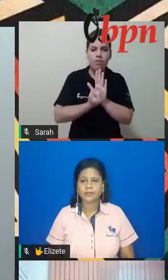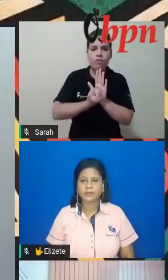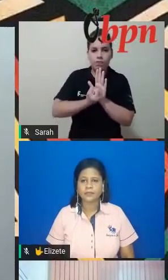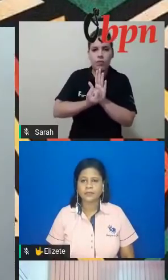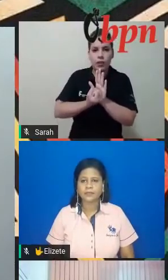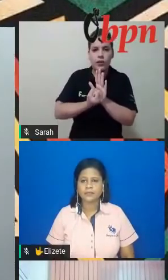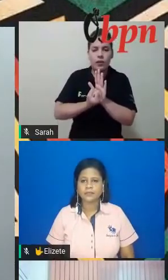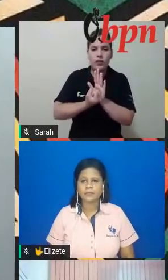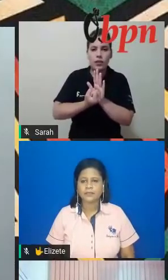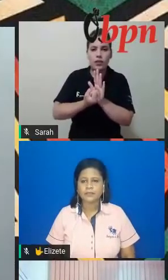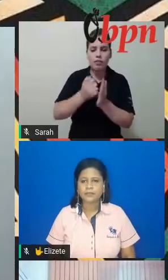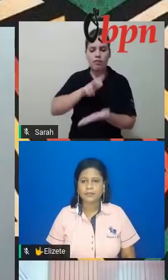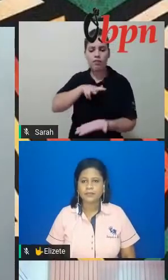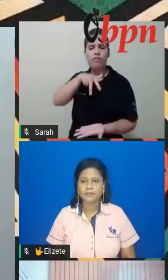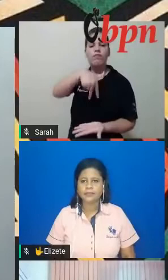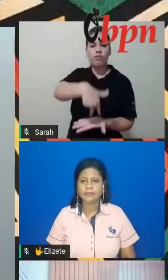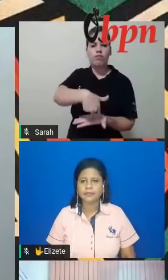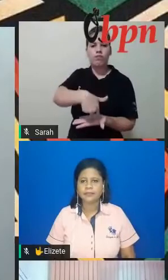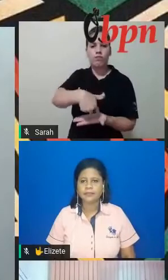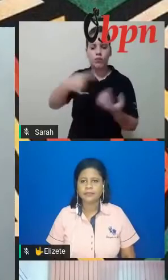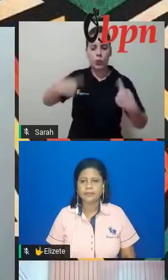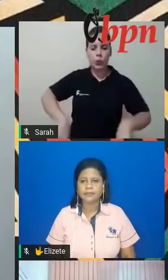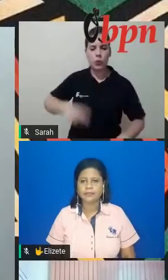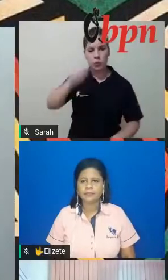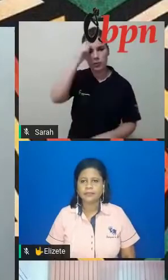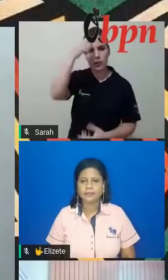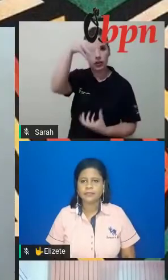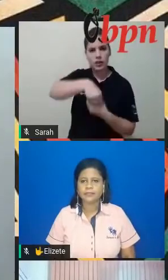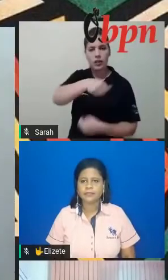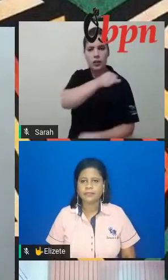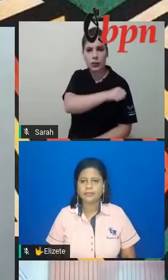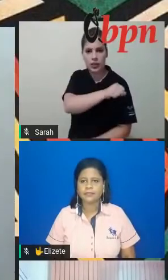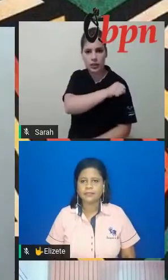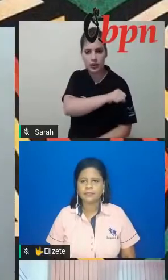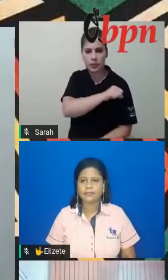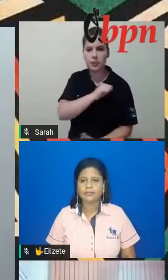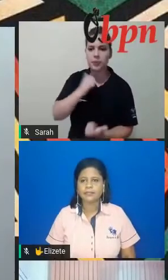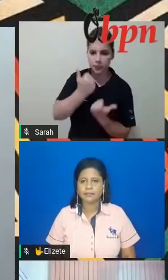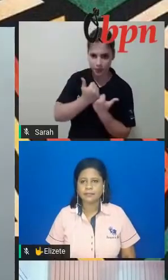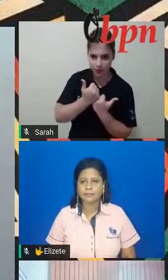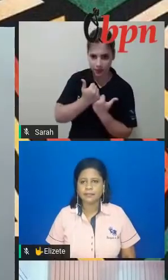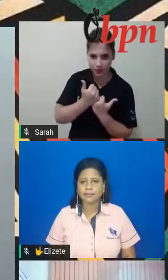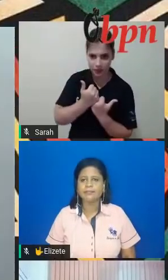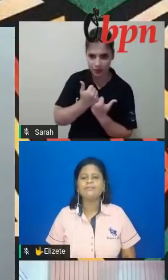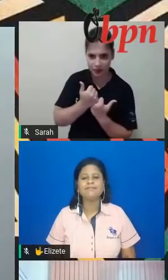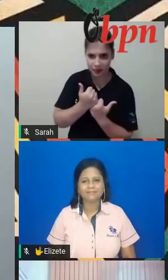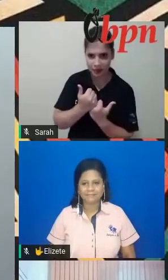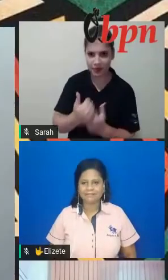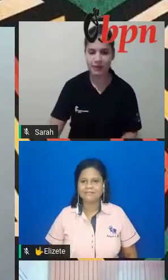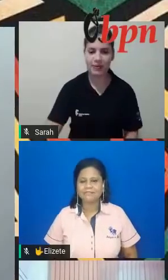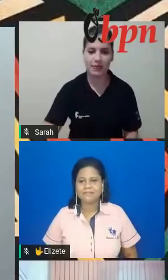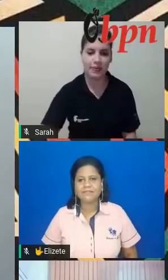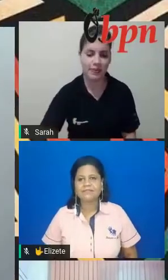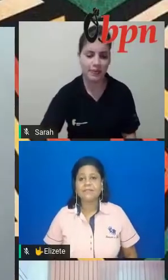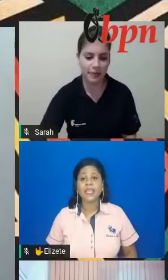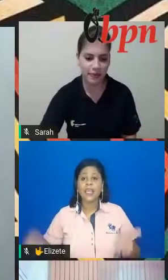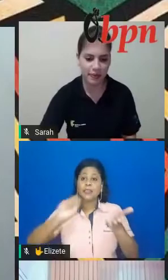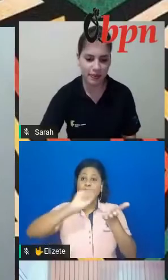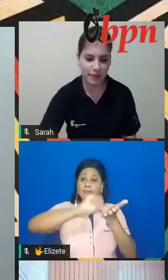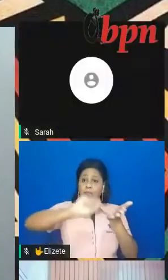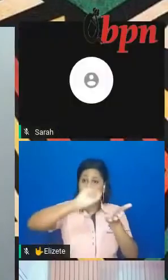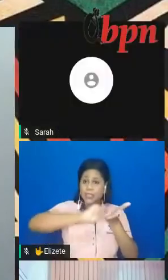nessa presença desse corpo negro no Rio de Janeiro. E indo para a escrevivência, né,